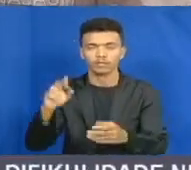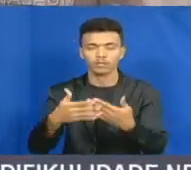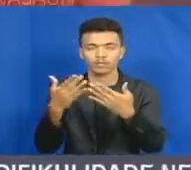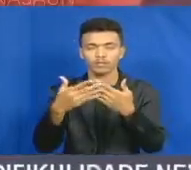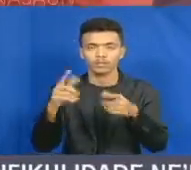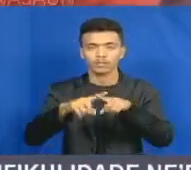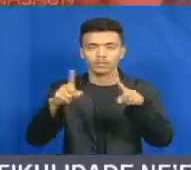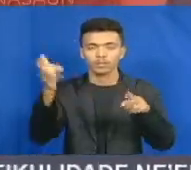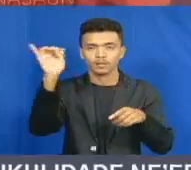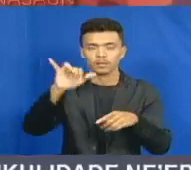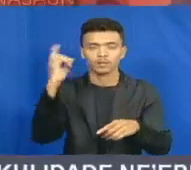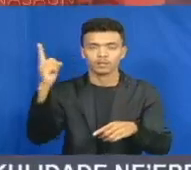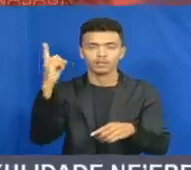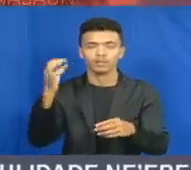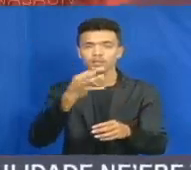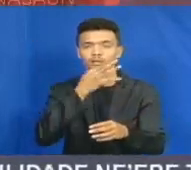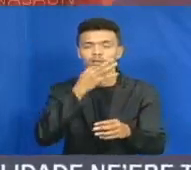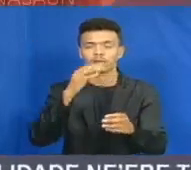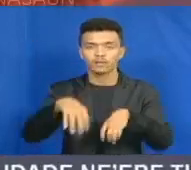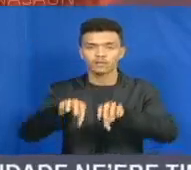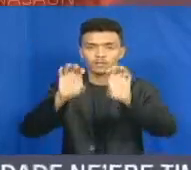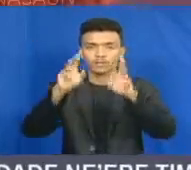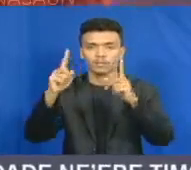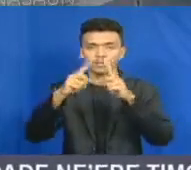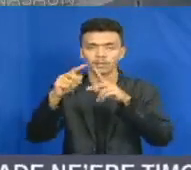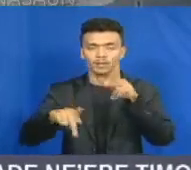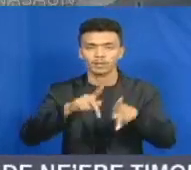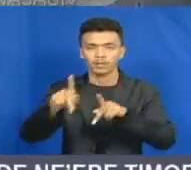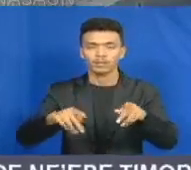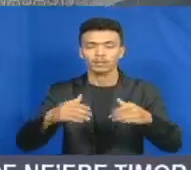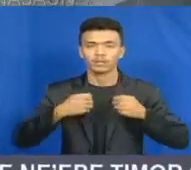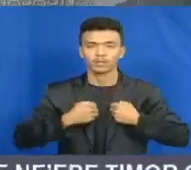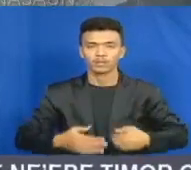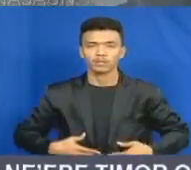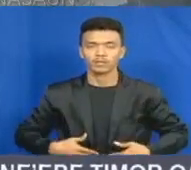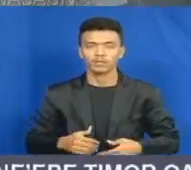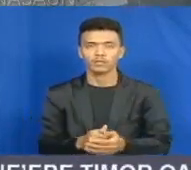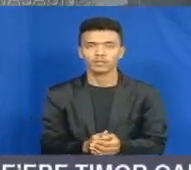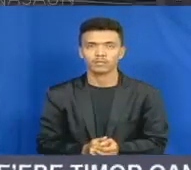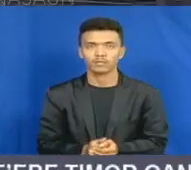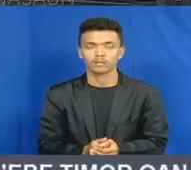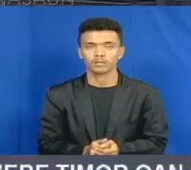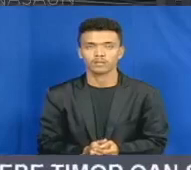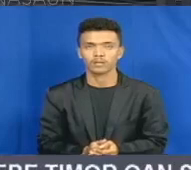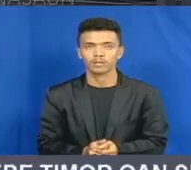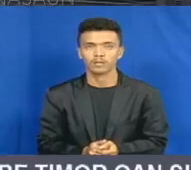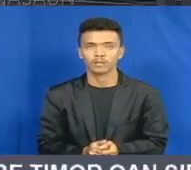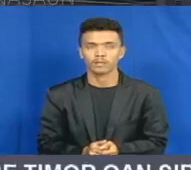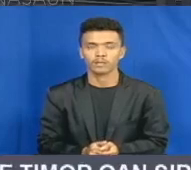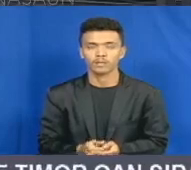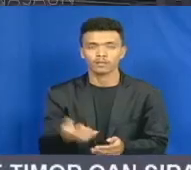bem seja da Fatin garante qualidade a hang de bem fã amba e mania saúde, mas que ia dar um público. Seja o estado lá fora, tu já me